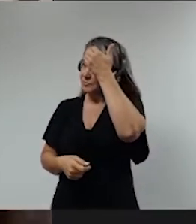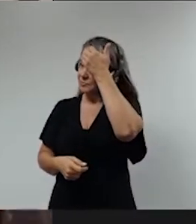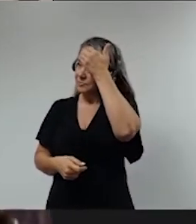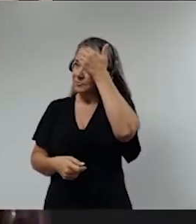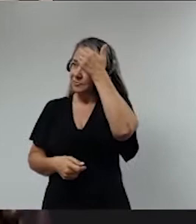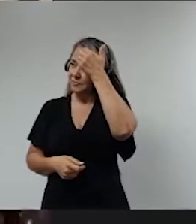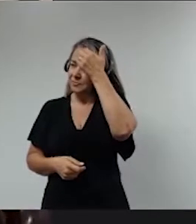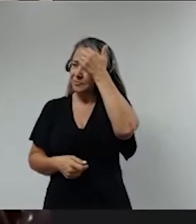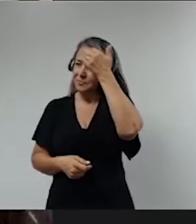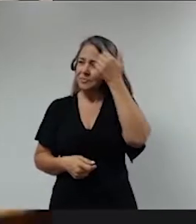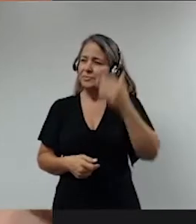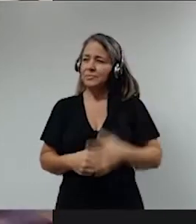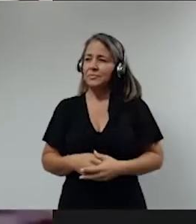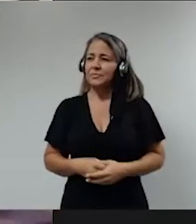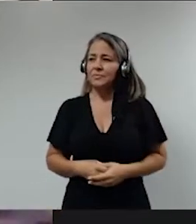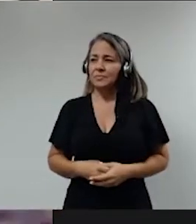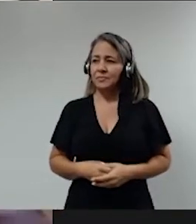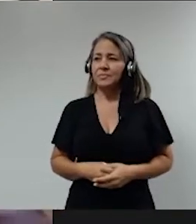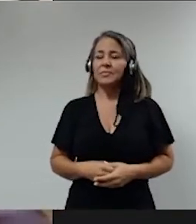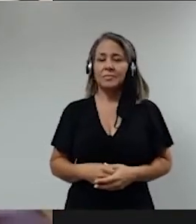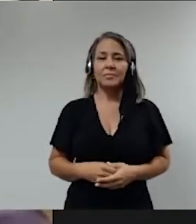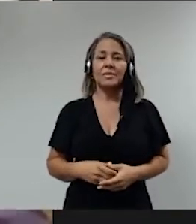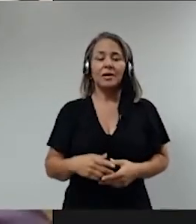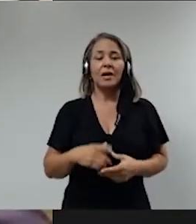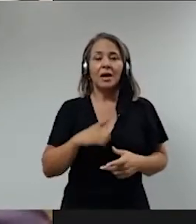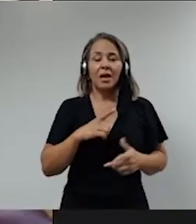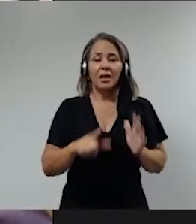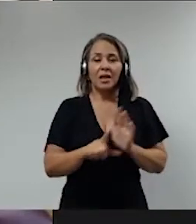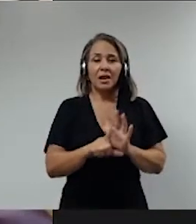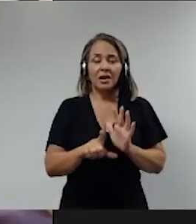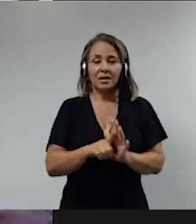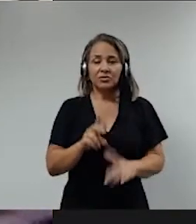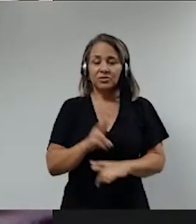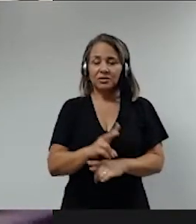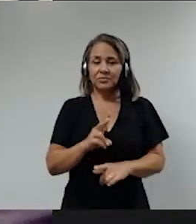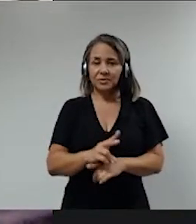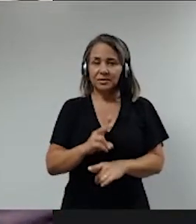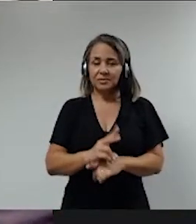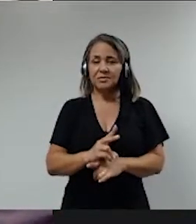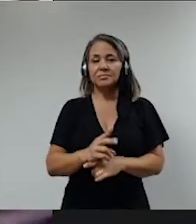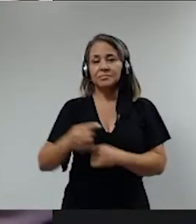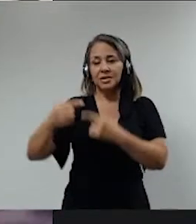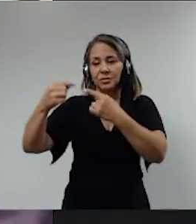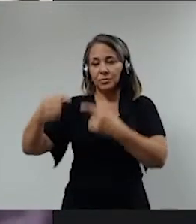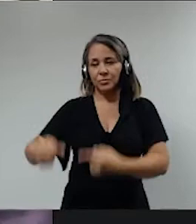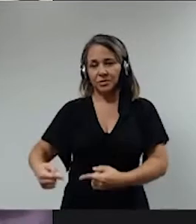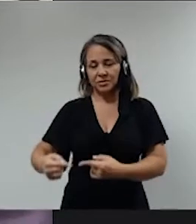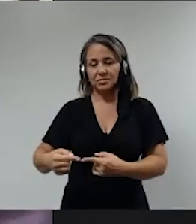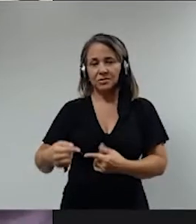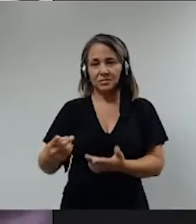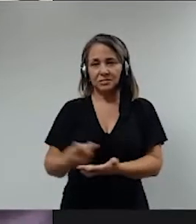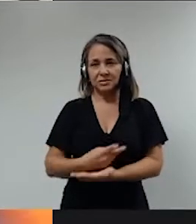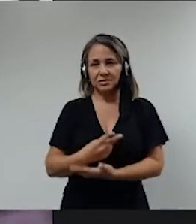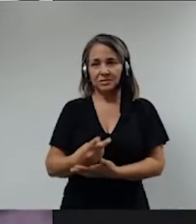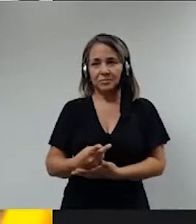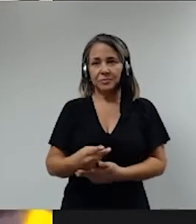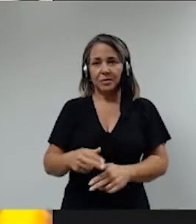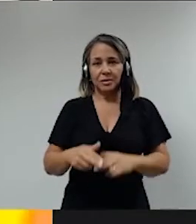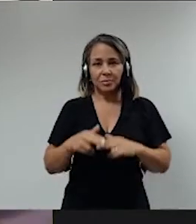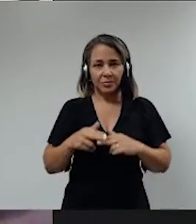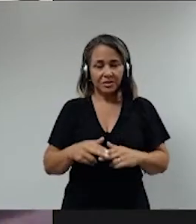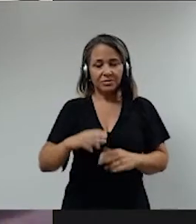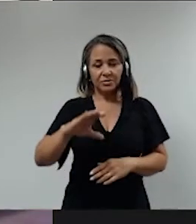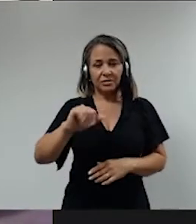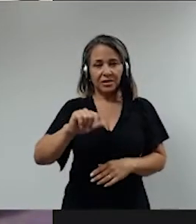cabíveis na legislação, que é a nossa Lei de Defesa da Concorrência, a Lei 2.529 de 2011. Para além disso, o CAD tem uma